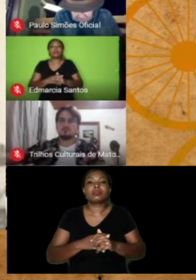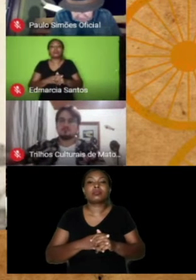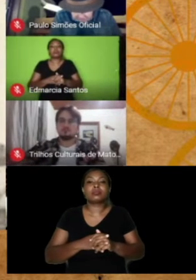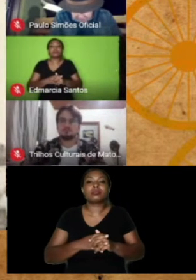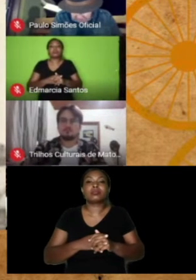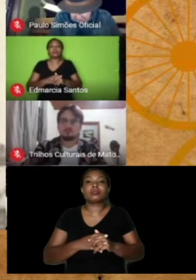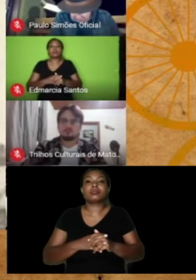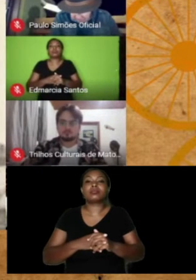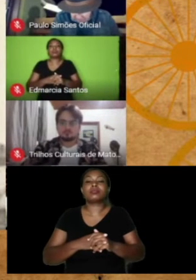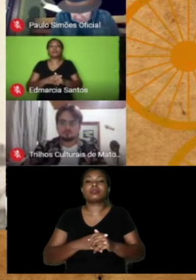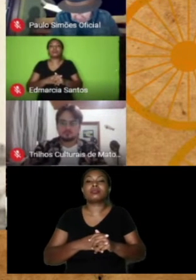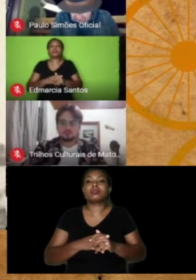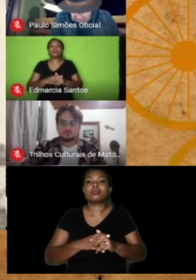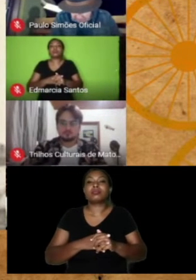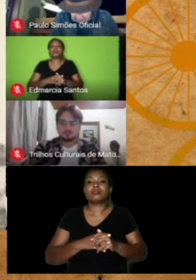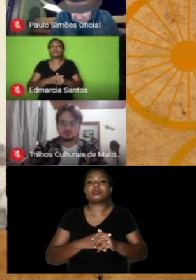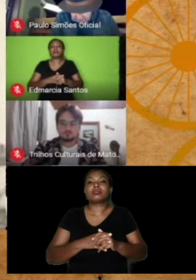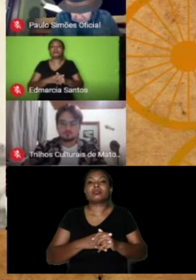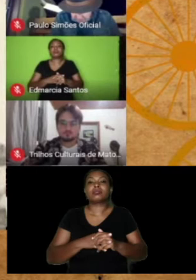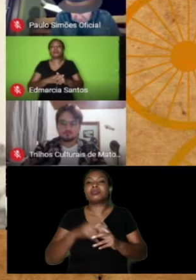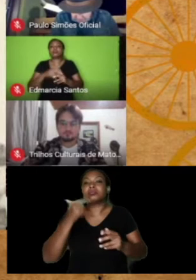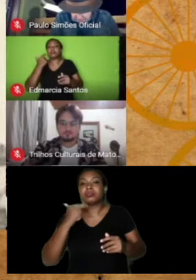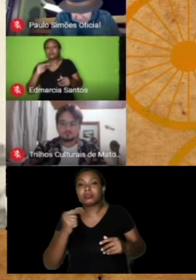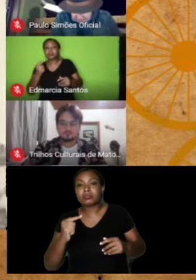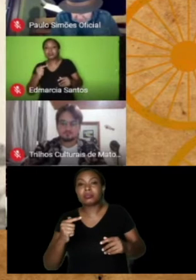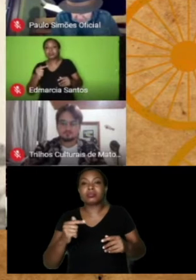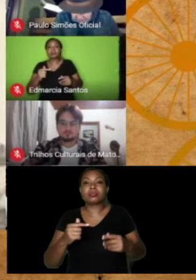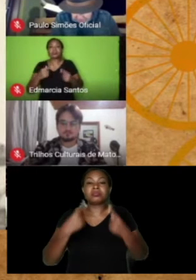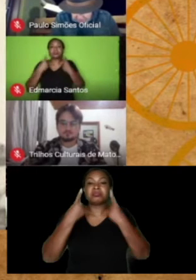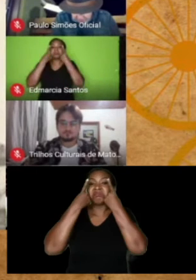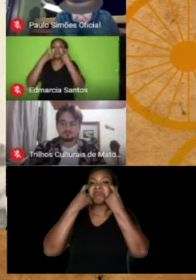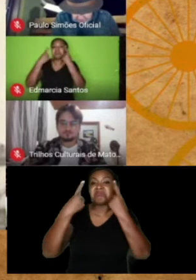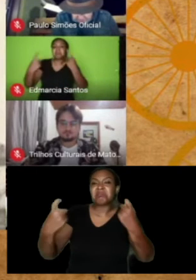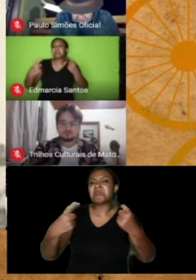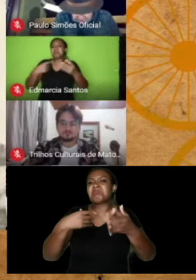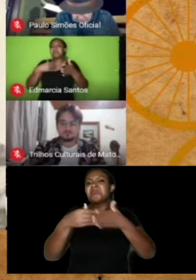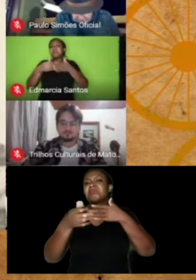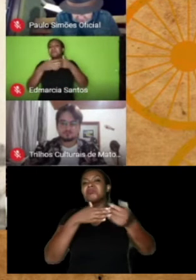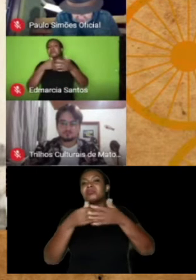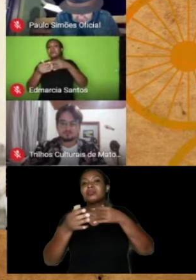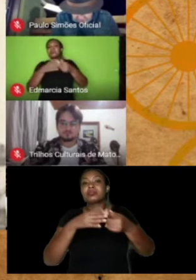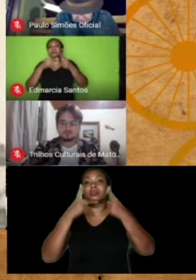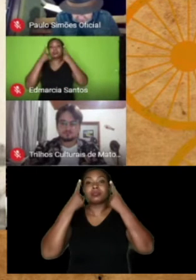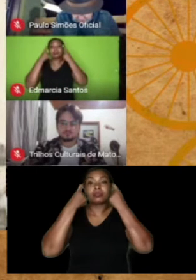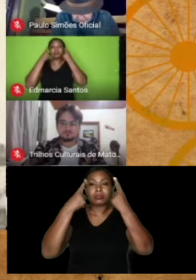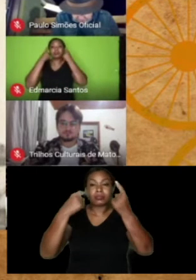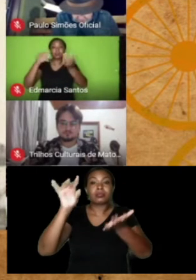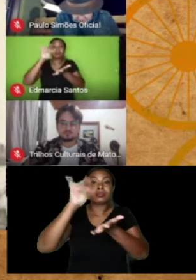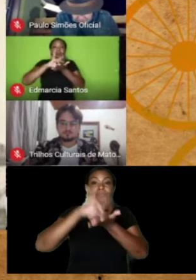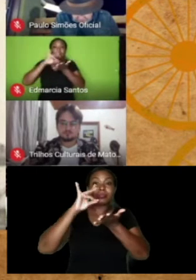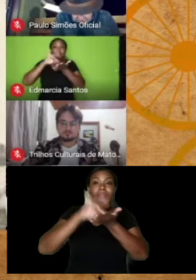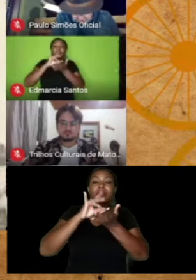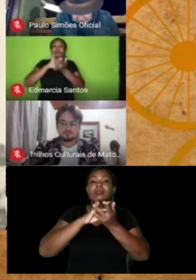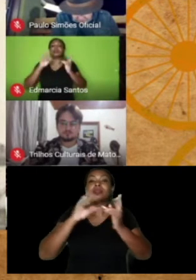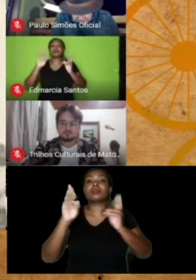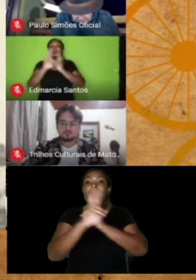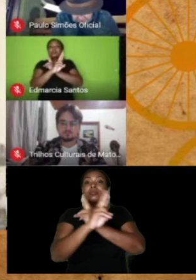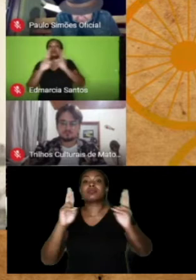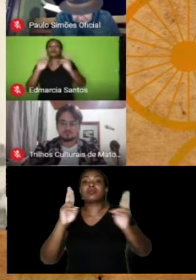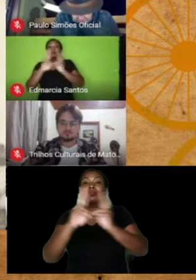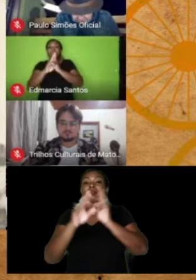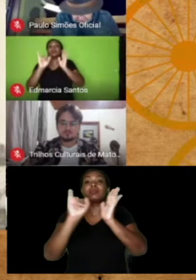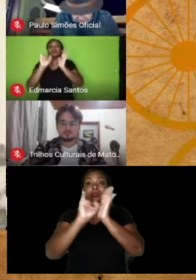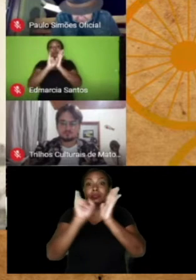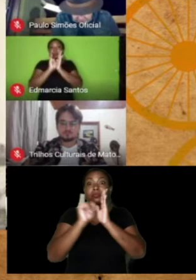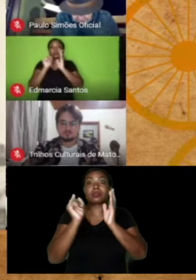ele não consome coisas superficiais, né? O que ele consome é realmente essas relações de identidade que